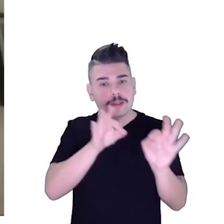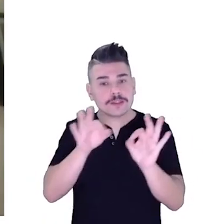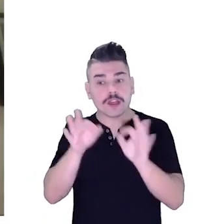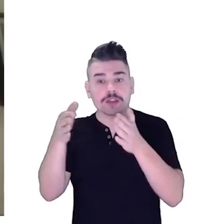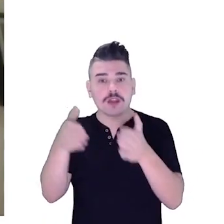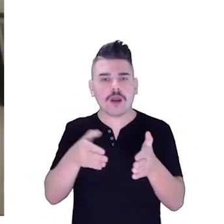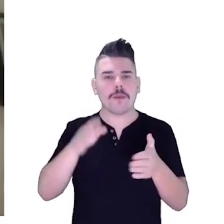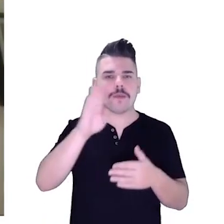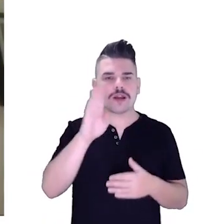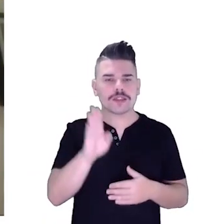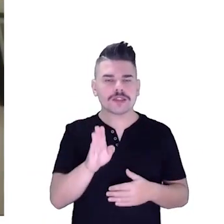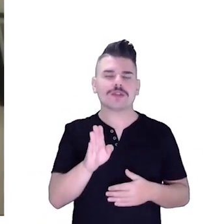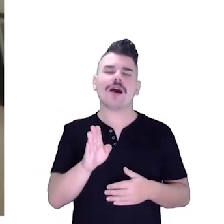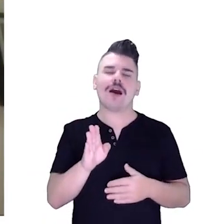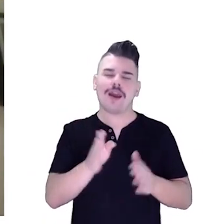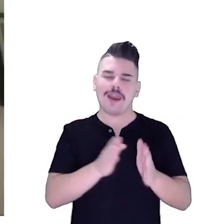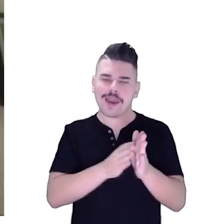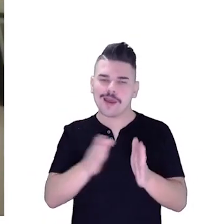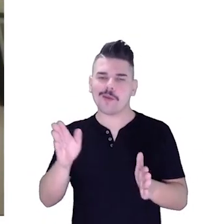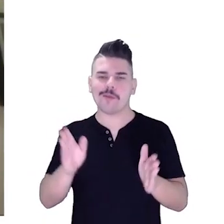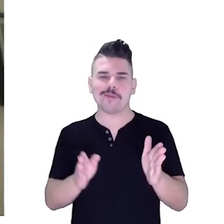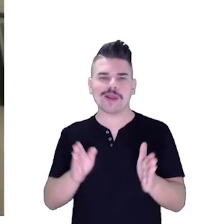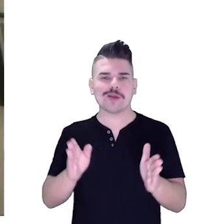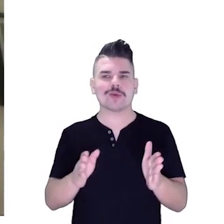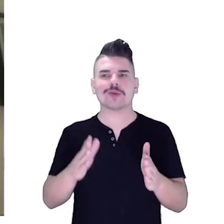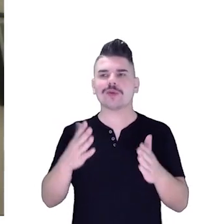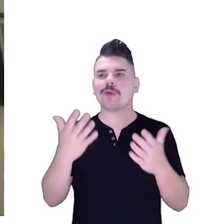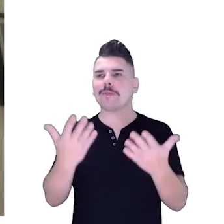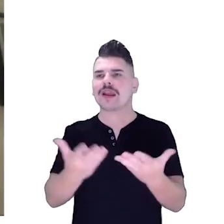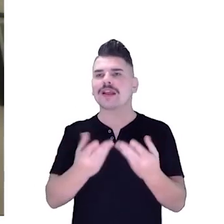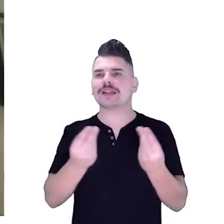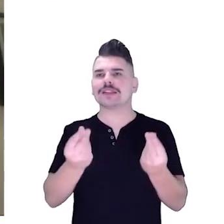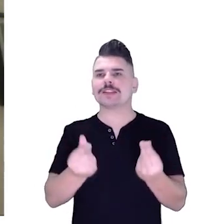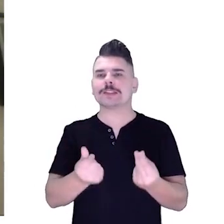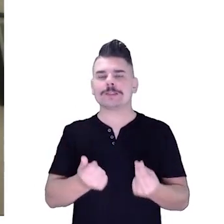chega no Brasil, era um momento muito...